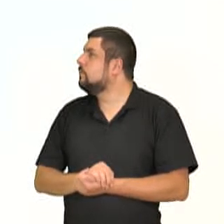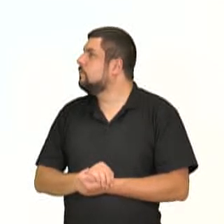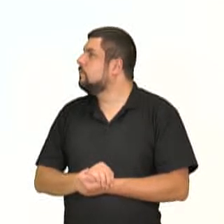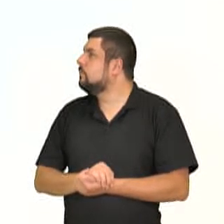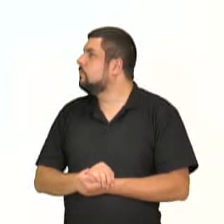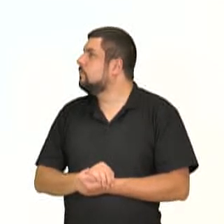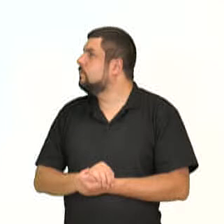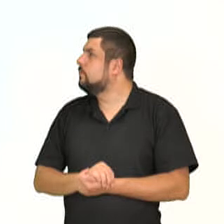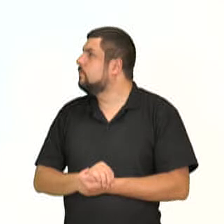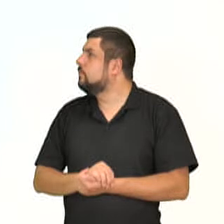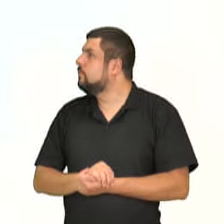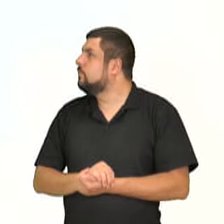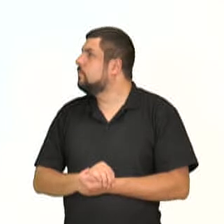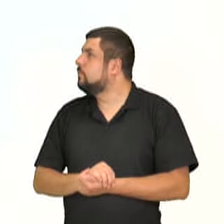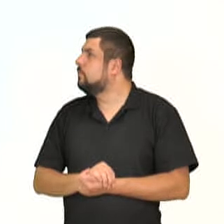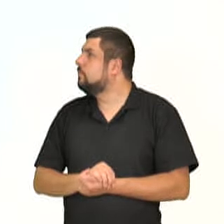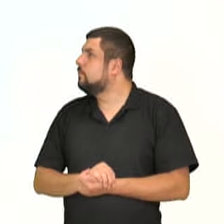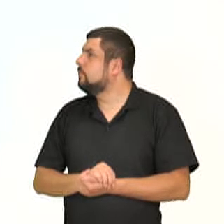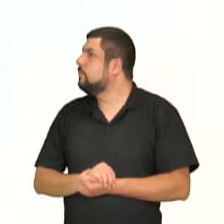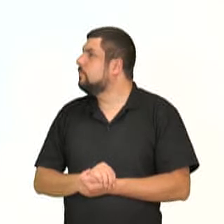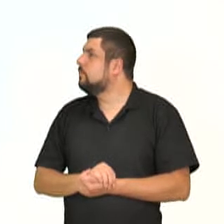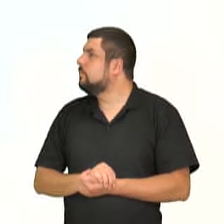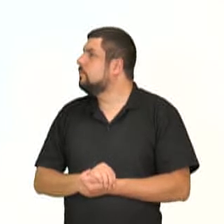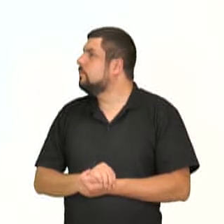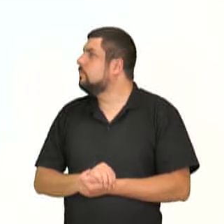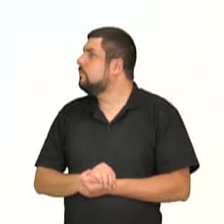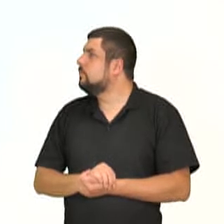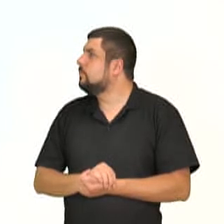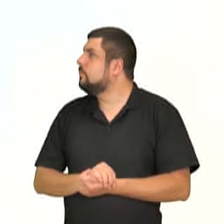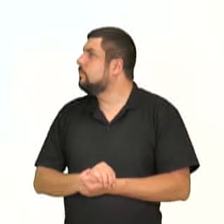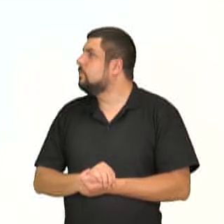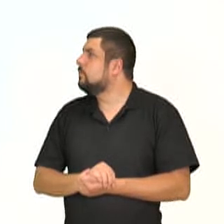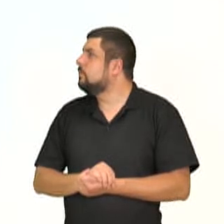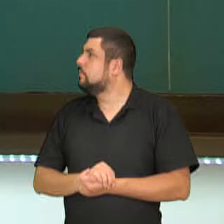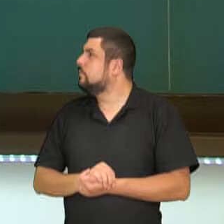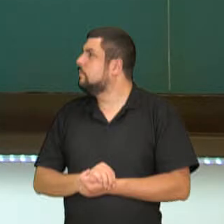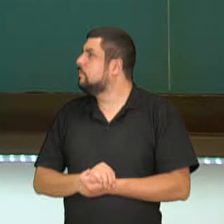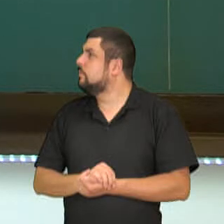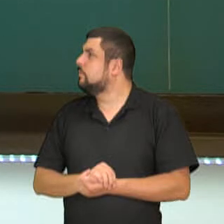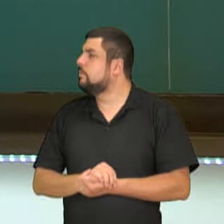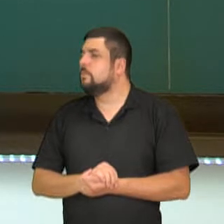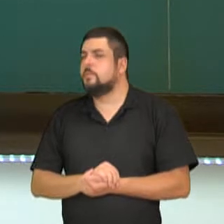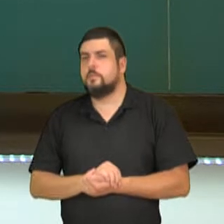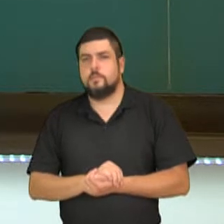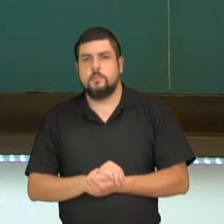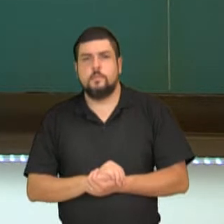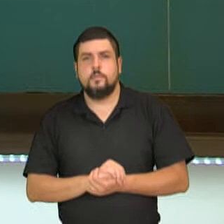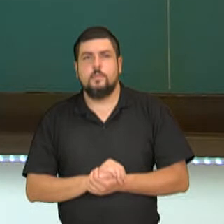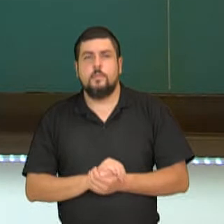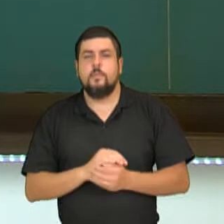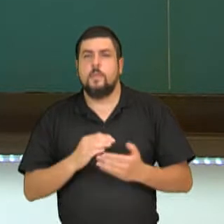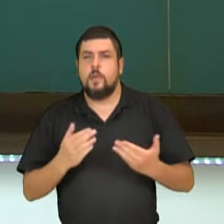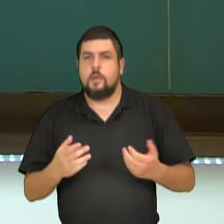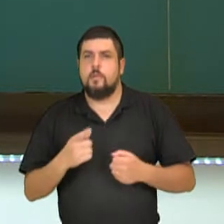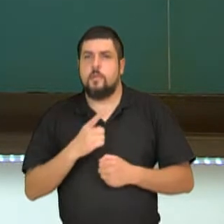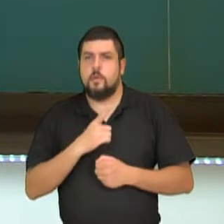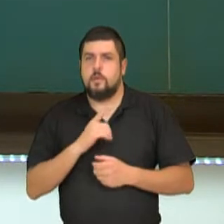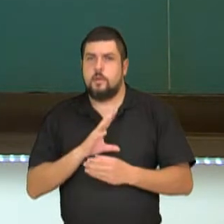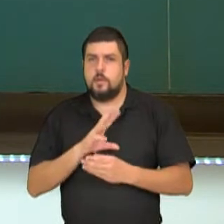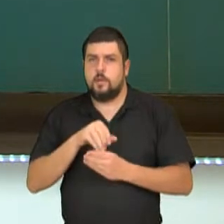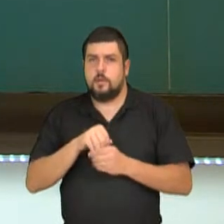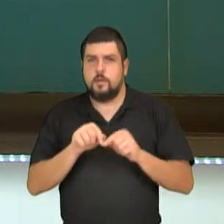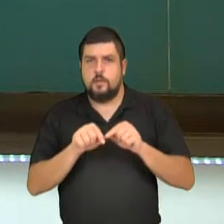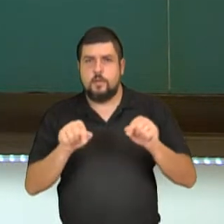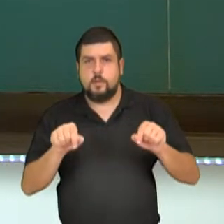este cordão? Que es este cordão, gaturro? Então, nós temos aí essa situação em sala de aula, a